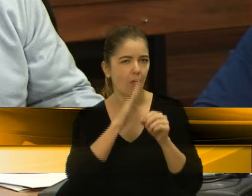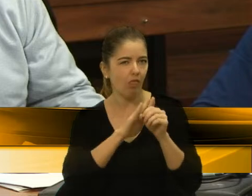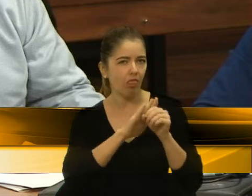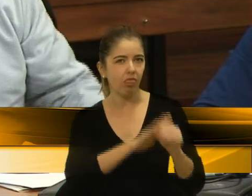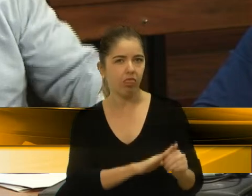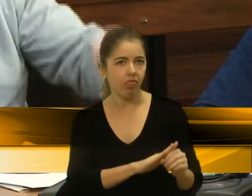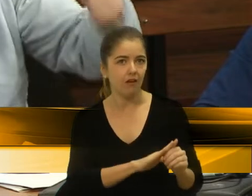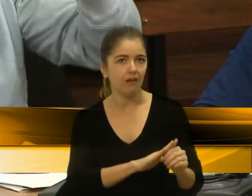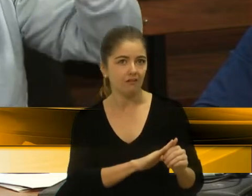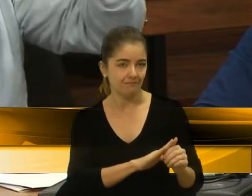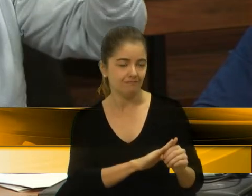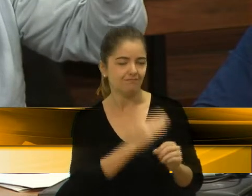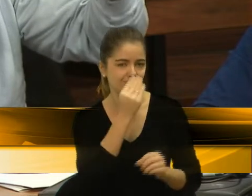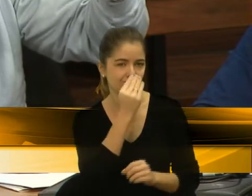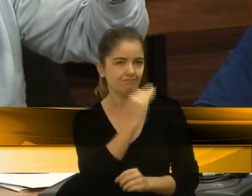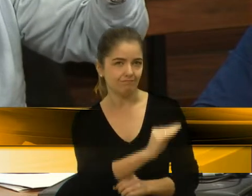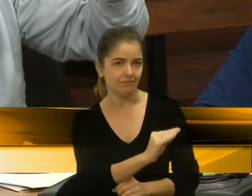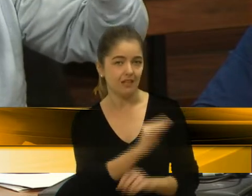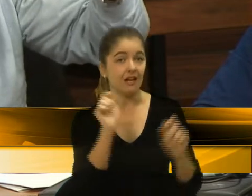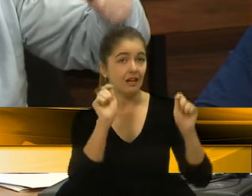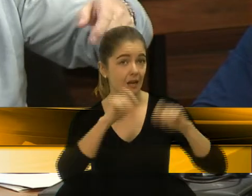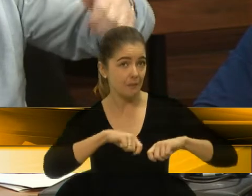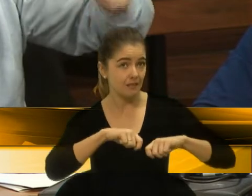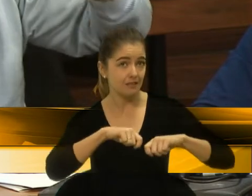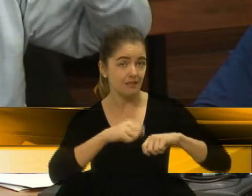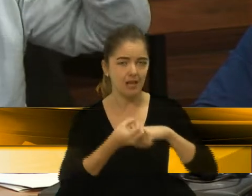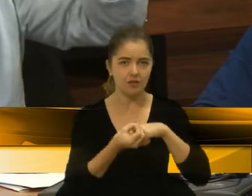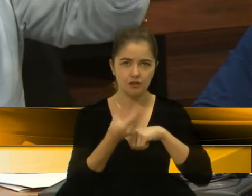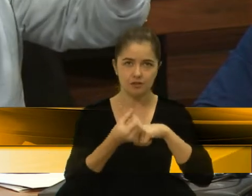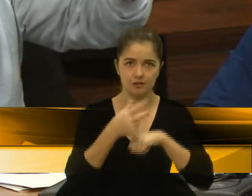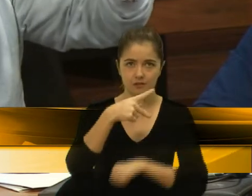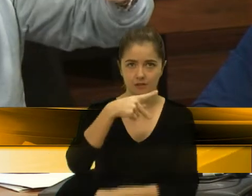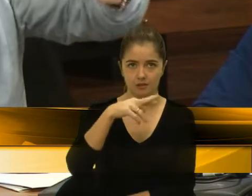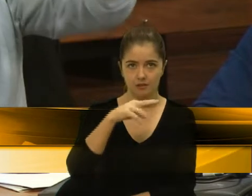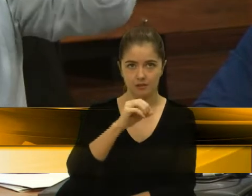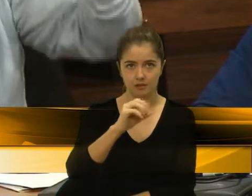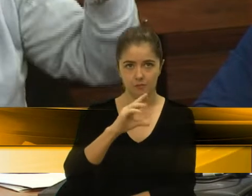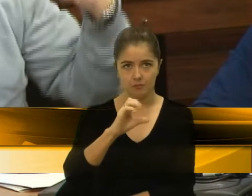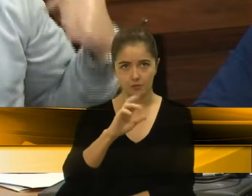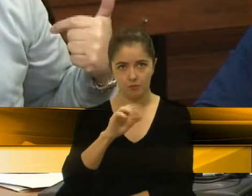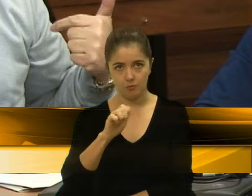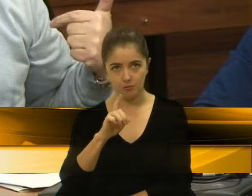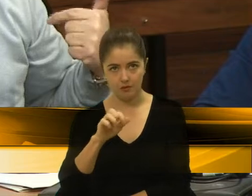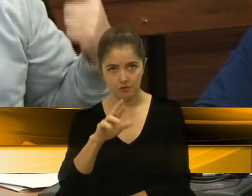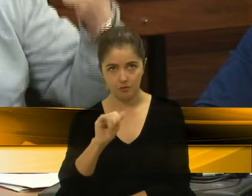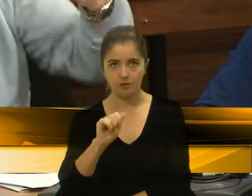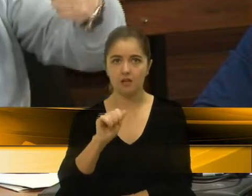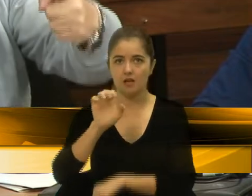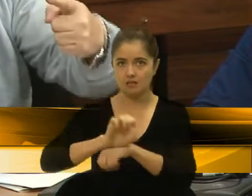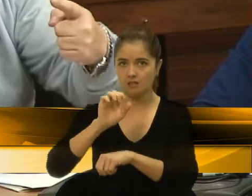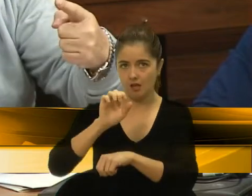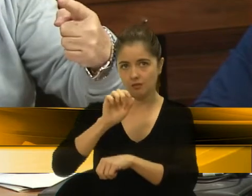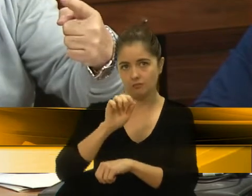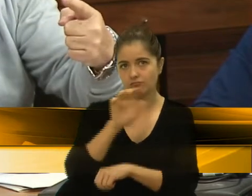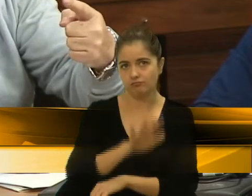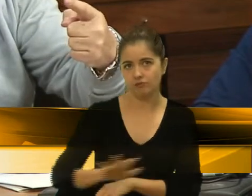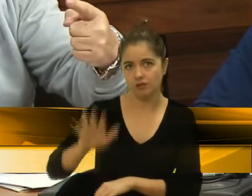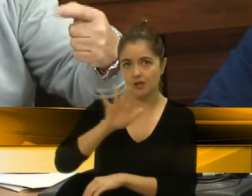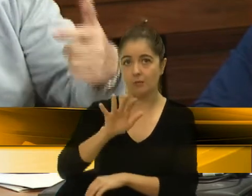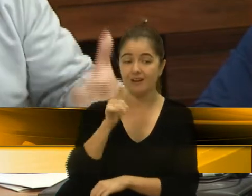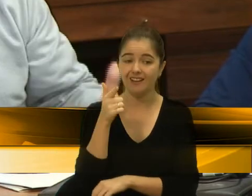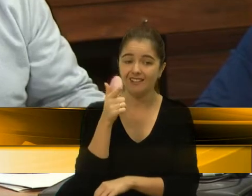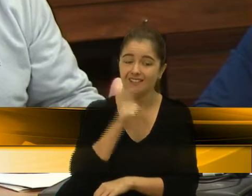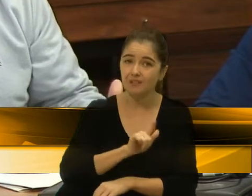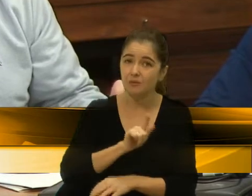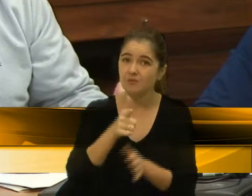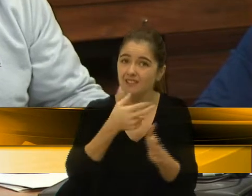Procuradoria de buscar subterfúgios, artifícios, para tentar recuperar esse espaço para o Estado. A